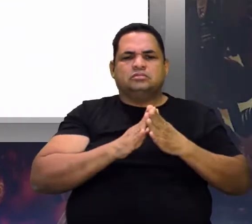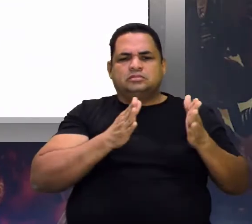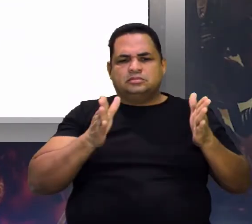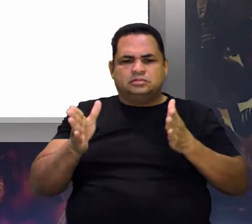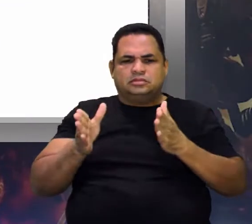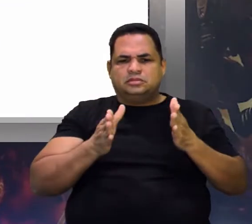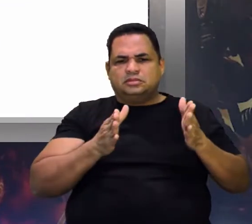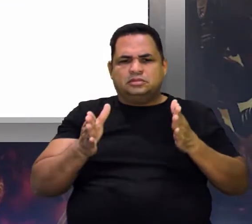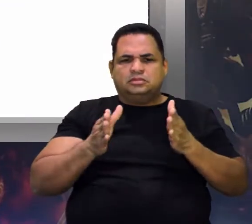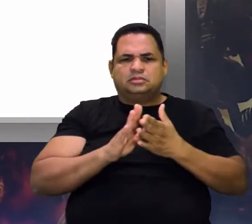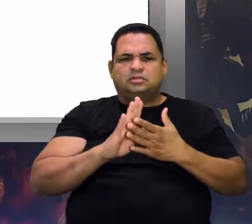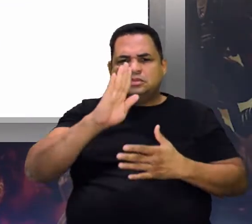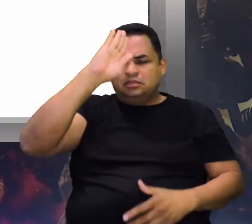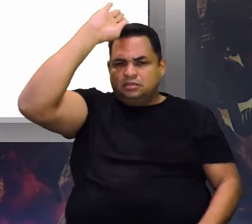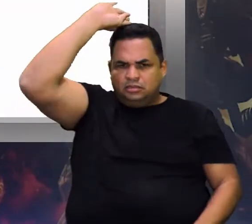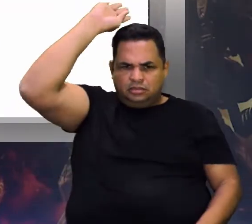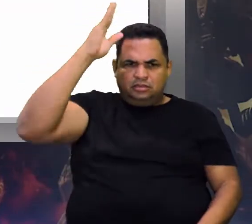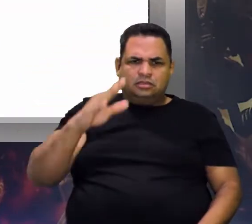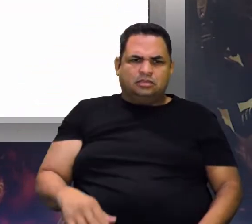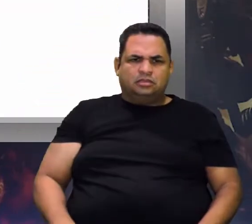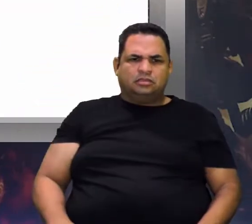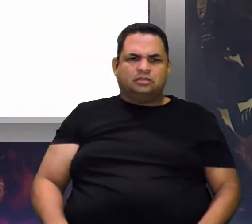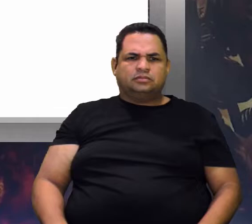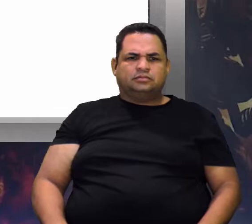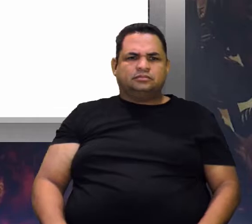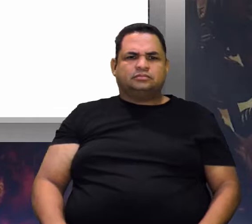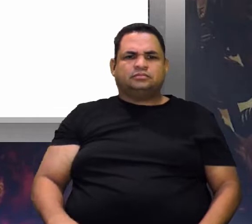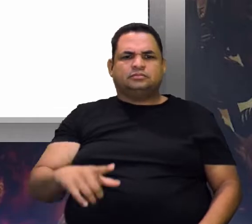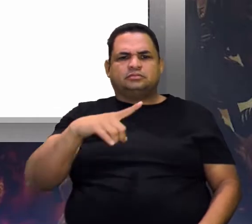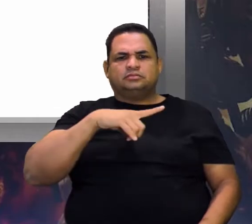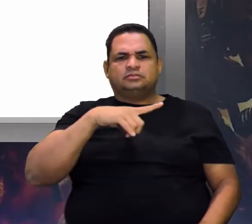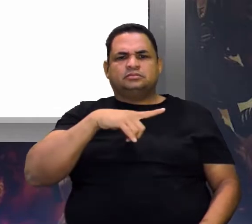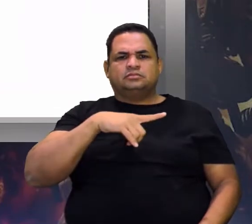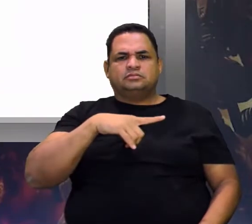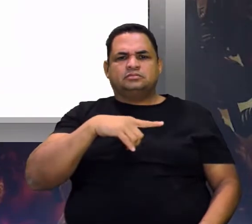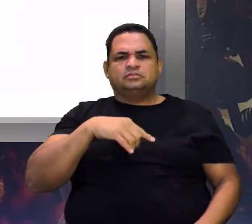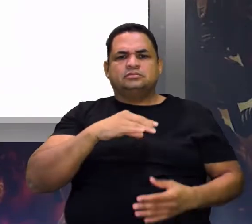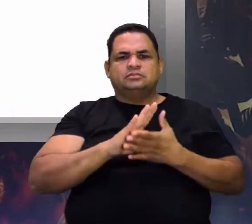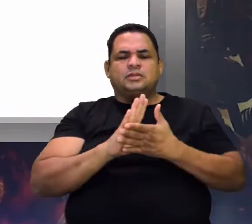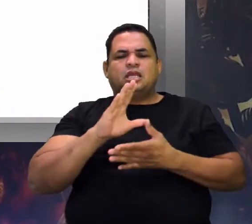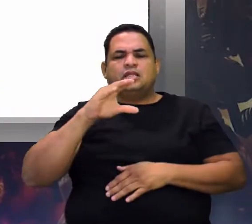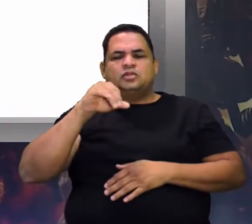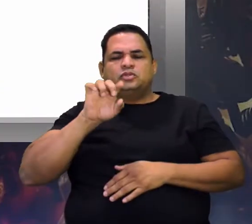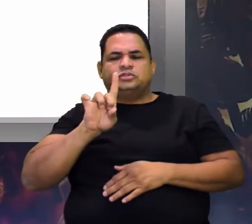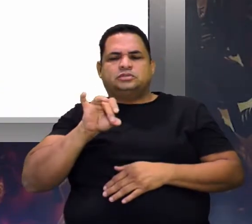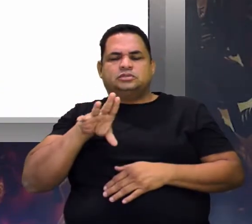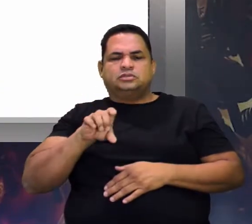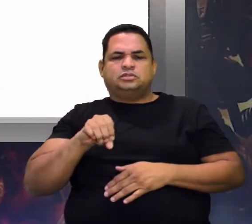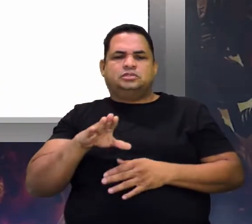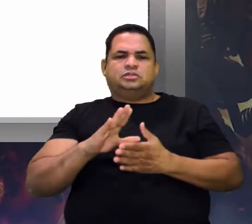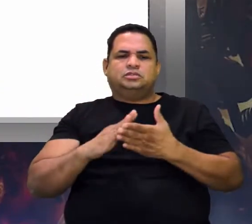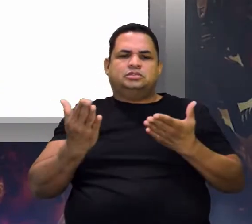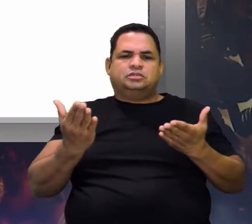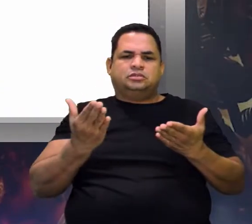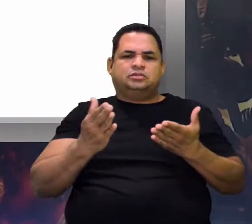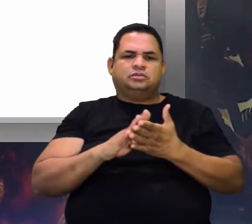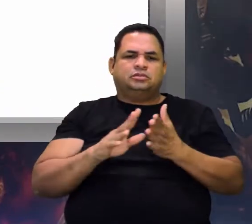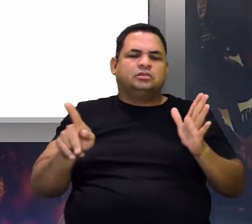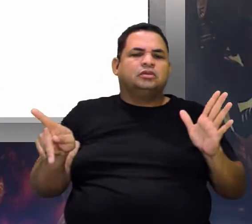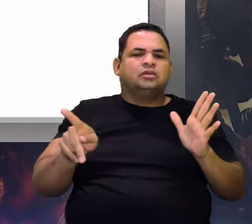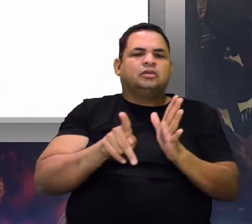período em Roma. E aquelas ruínas, onde tem ruínas do Senado, ruína